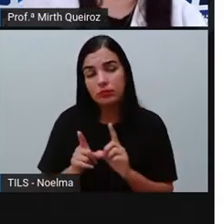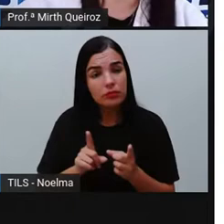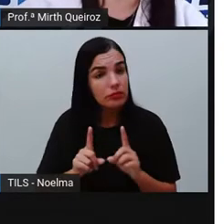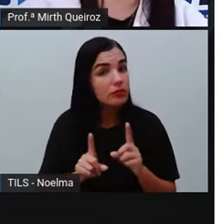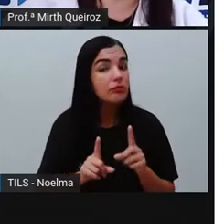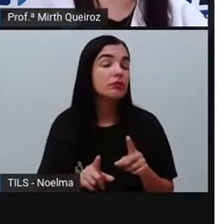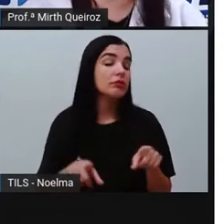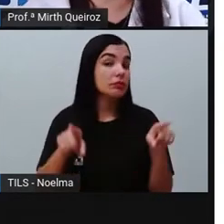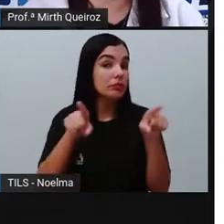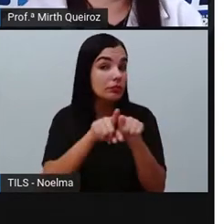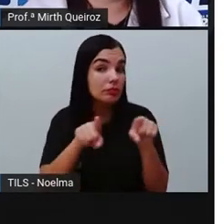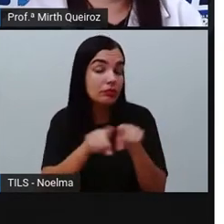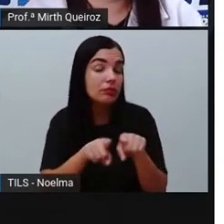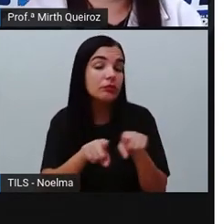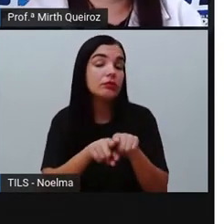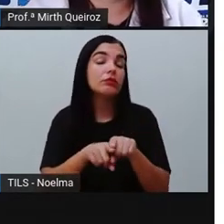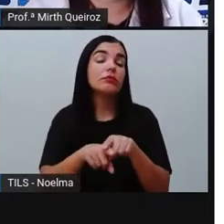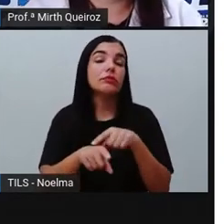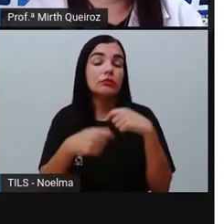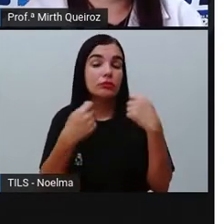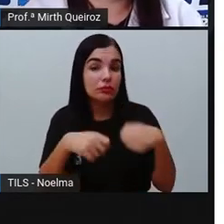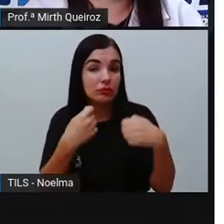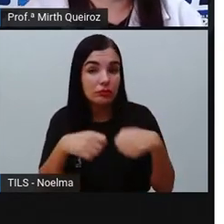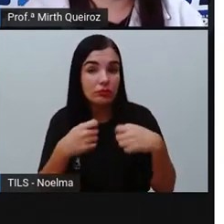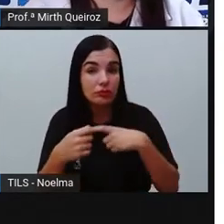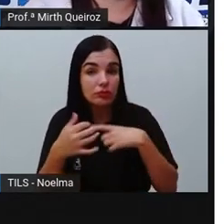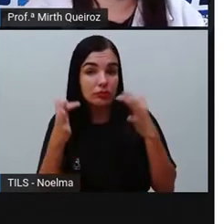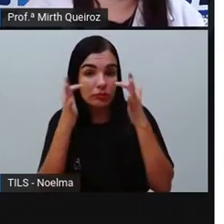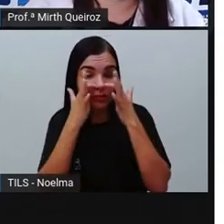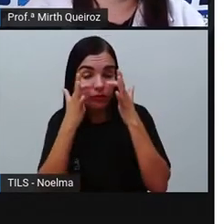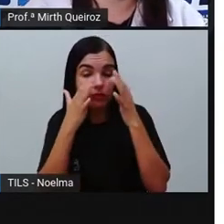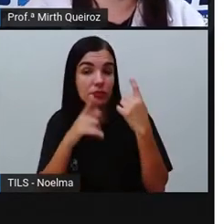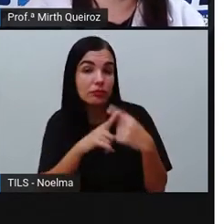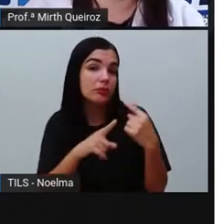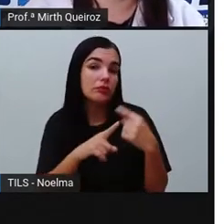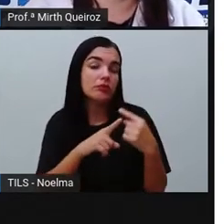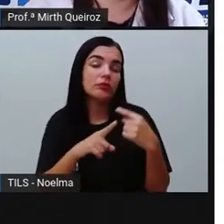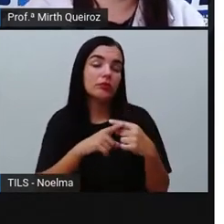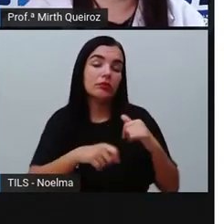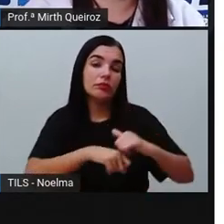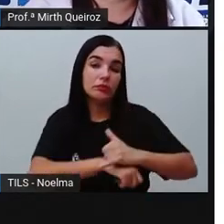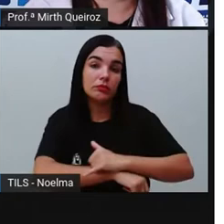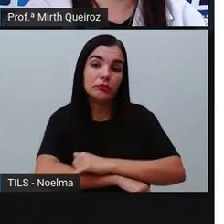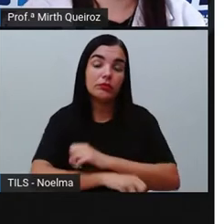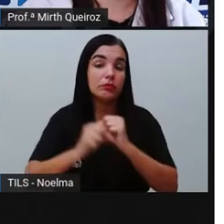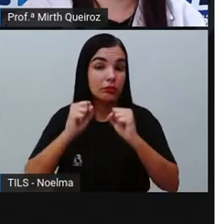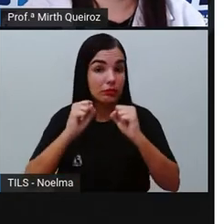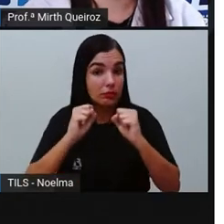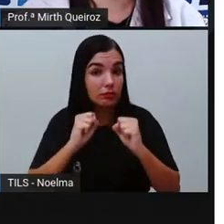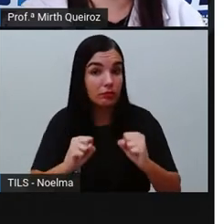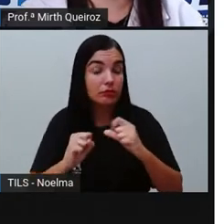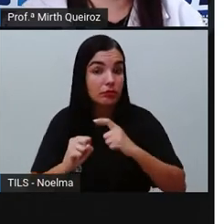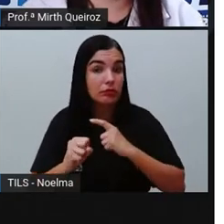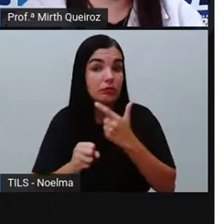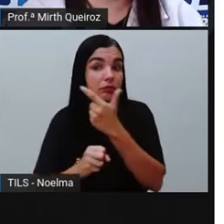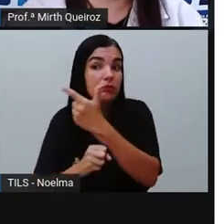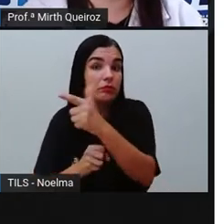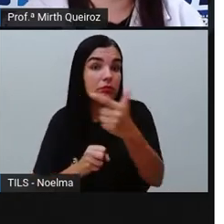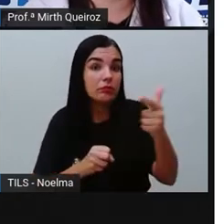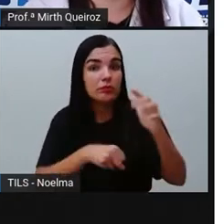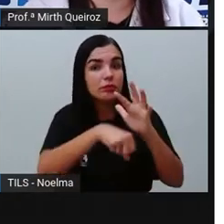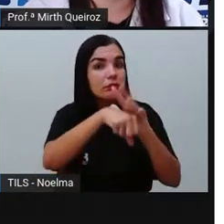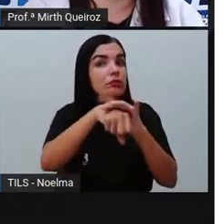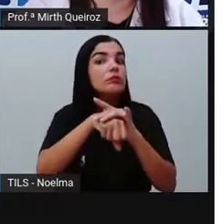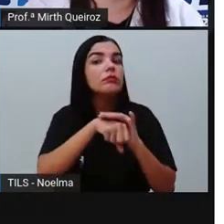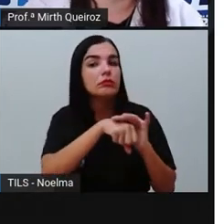tô legal e tal. Não é somente uma questão estética. A obesidade, ela pode causar outros tipos de doenças,